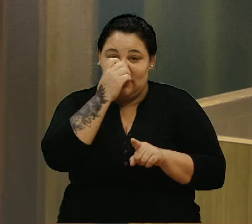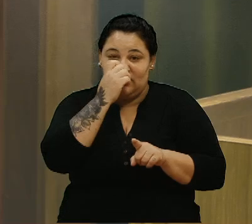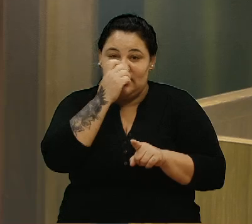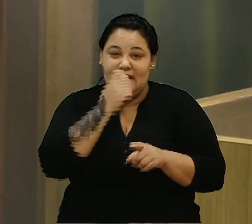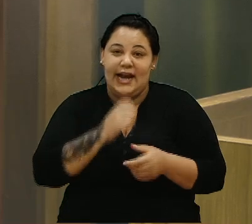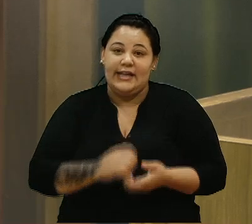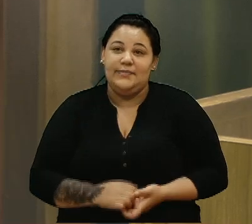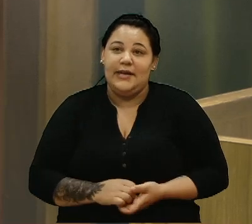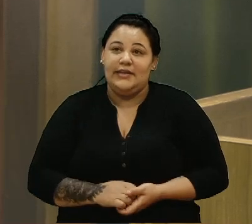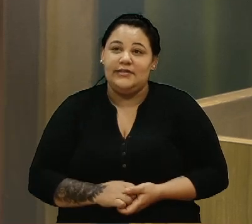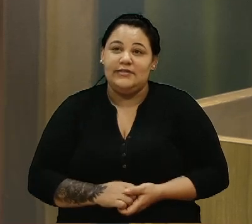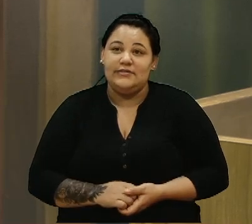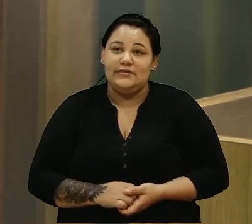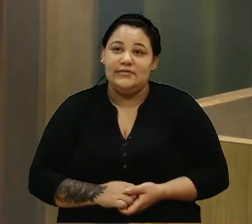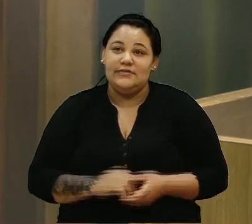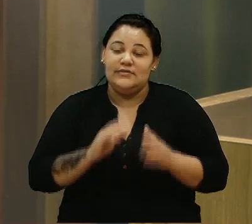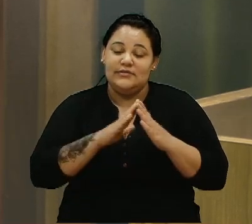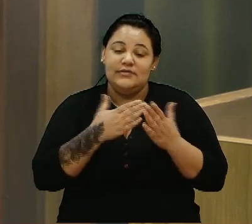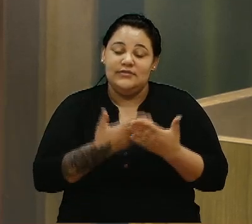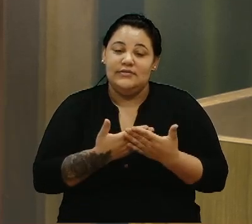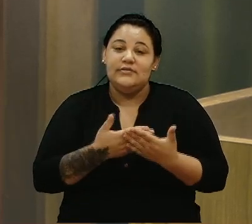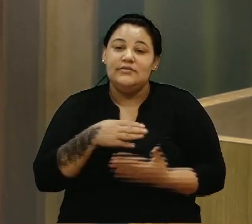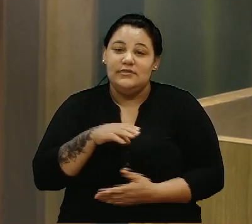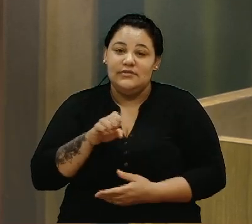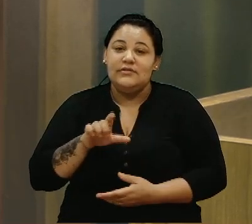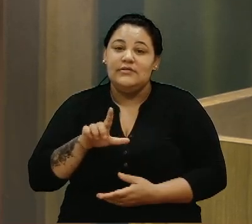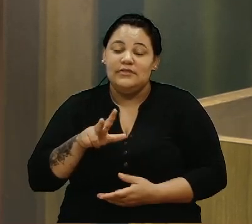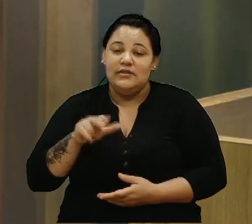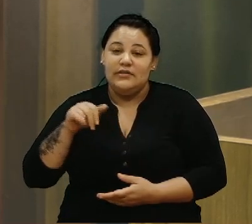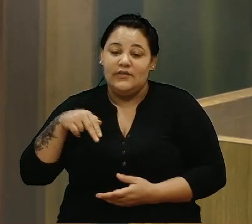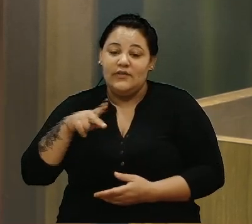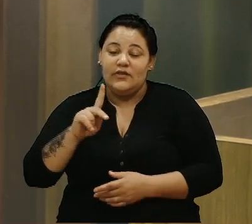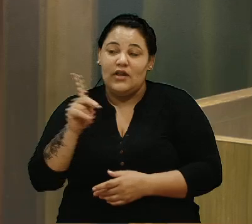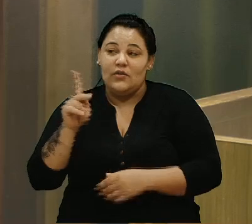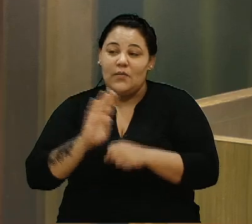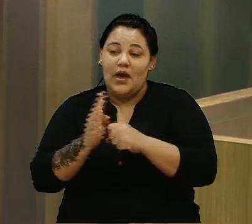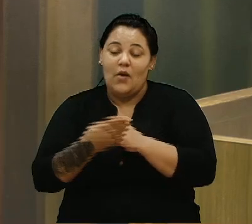não me adianta sobrar vaga no Melvin, lá no Planalto, se a